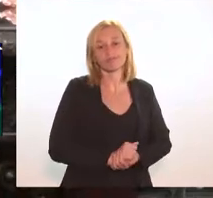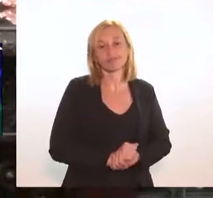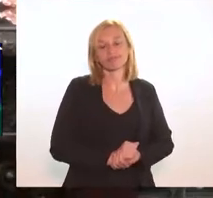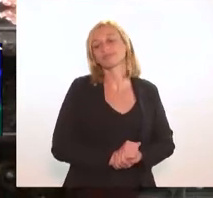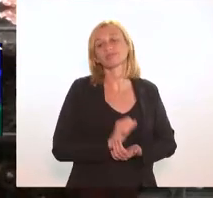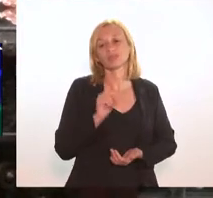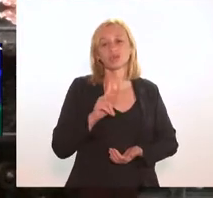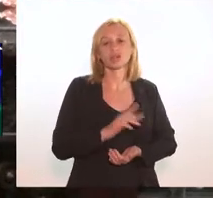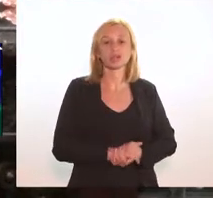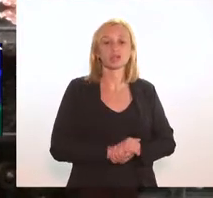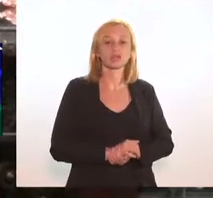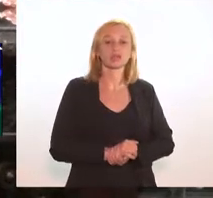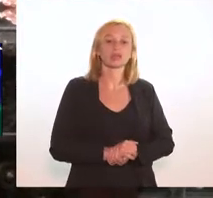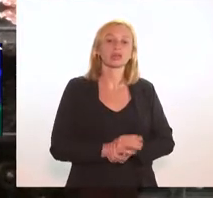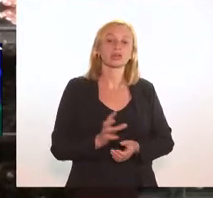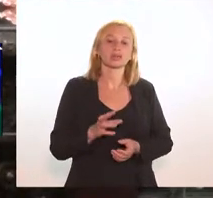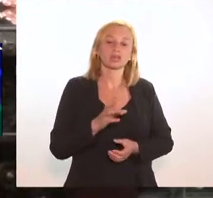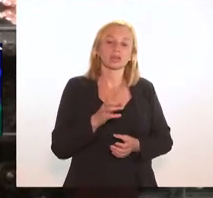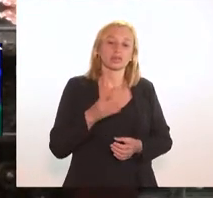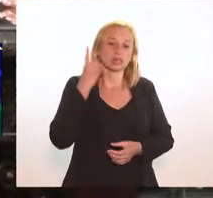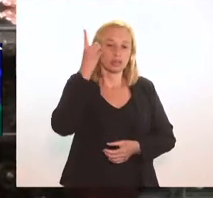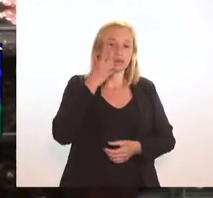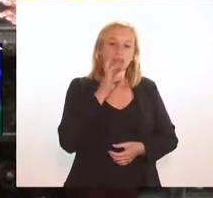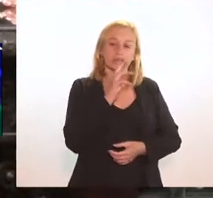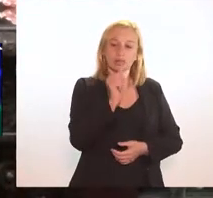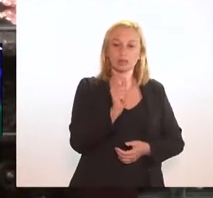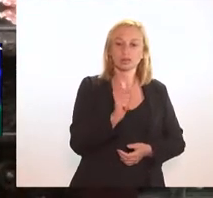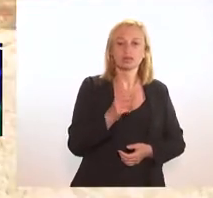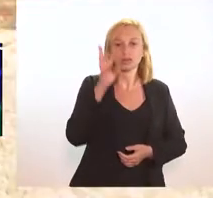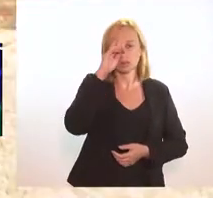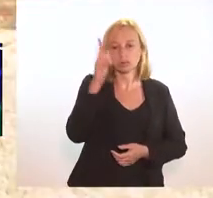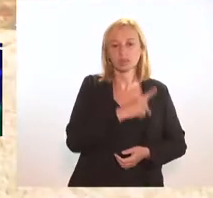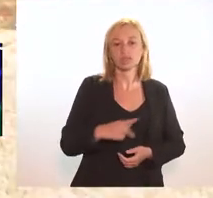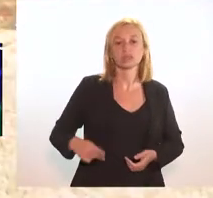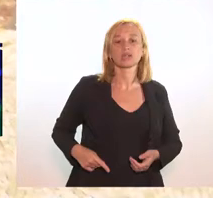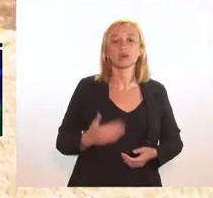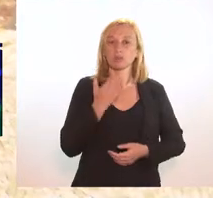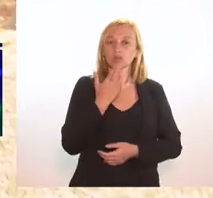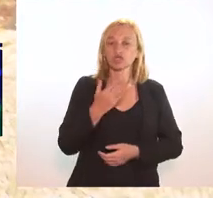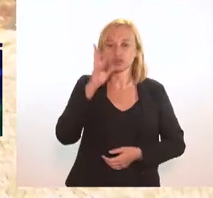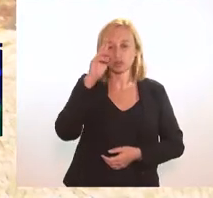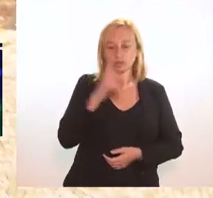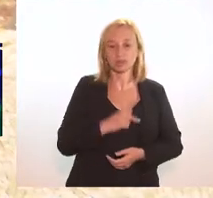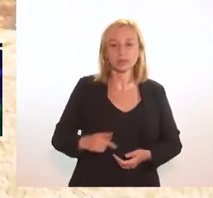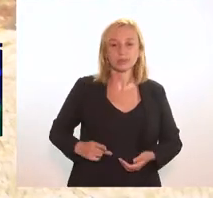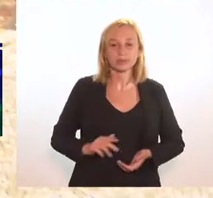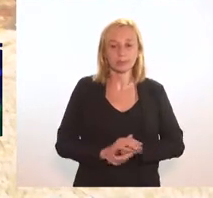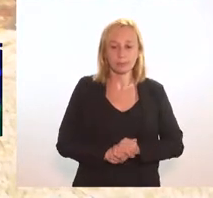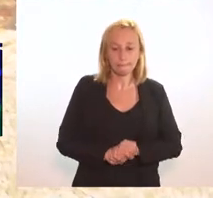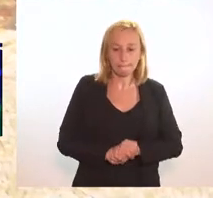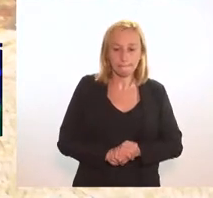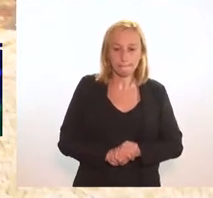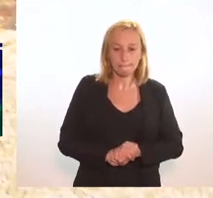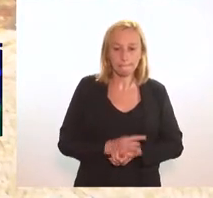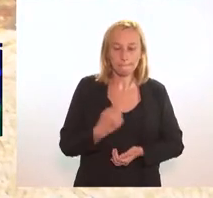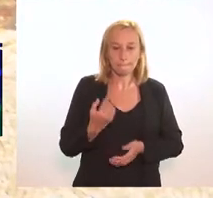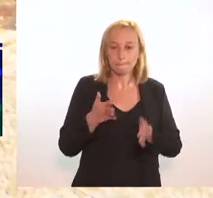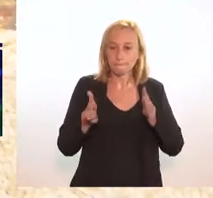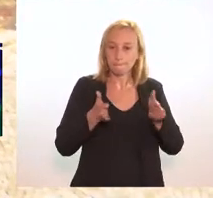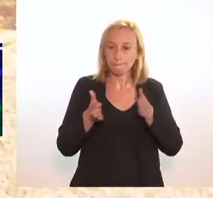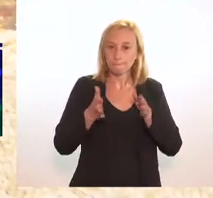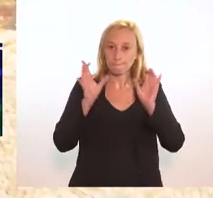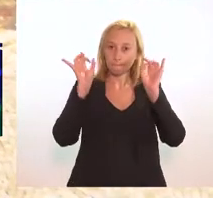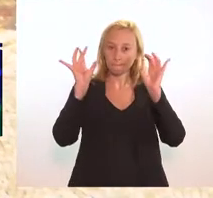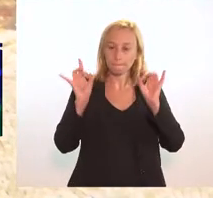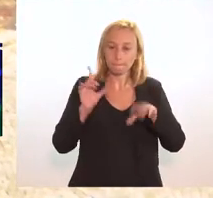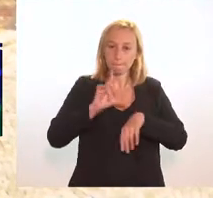pedindo. Ok. Deputado Rodrigo Amorim. Presidente, em primeiro lugar, vou fazer um apelo à Vossa Excelência. Nós estamos num período especial,